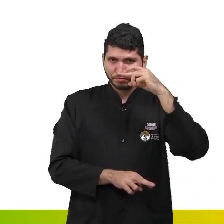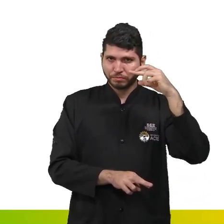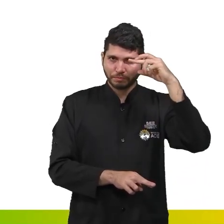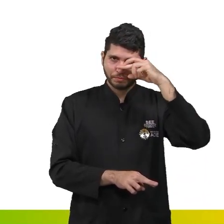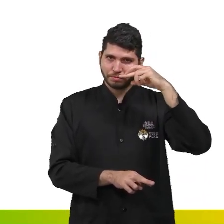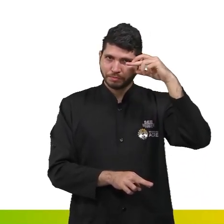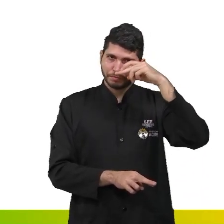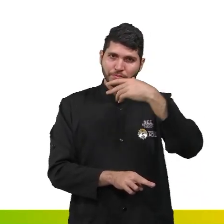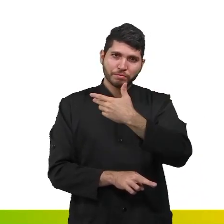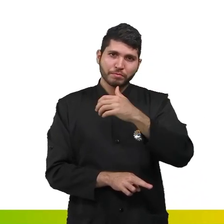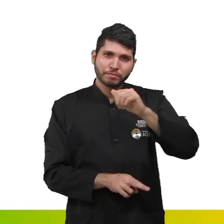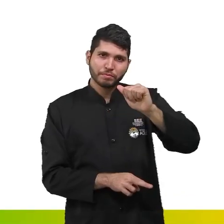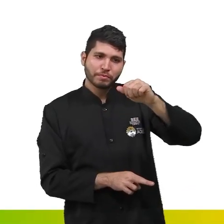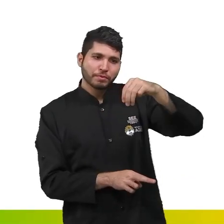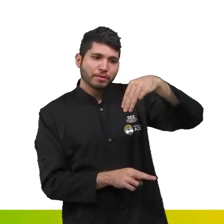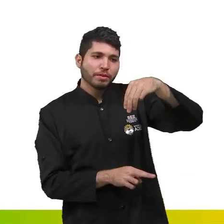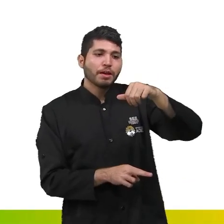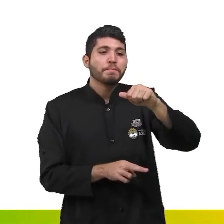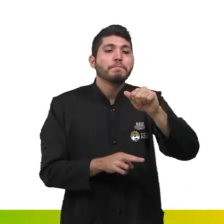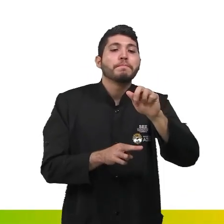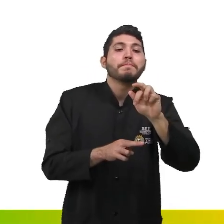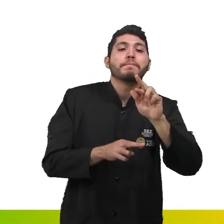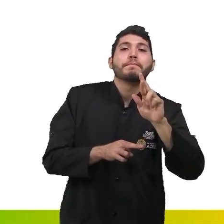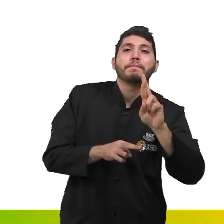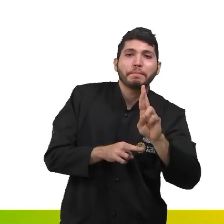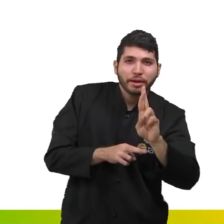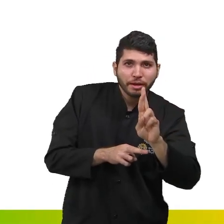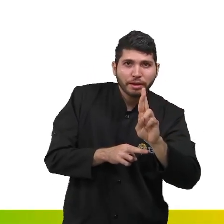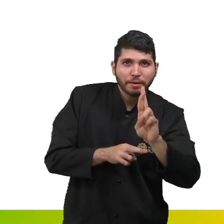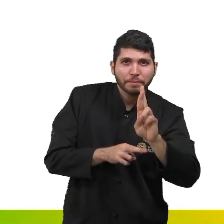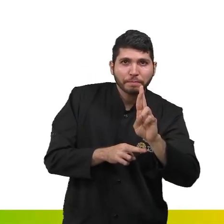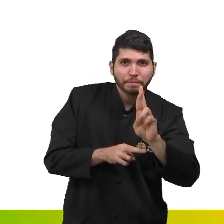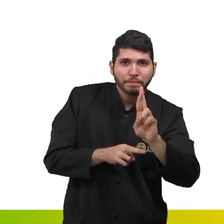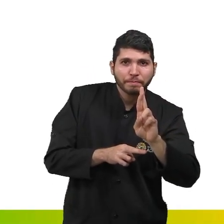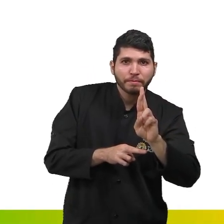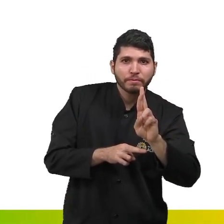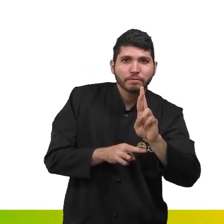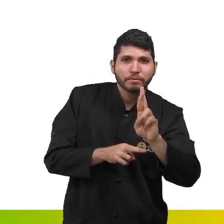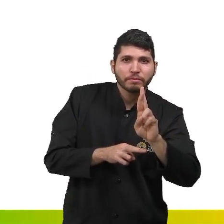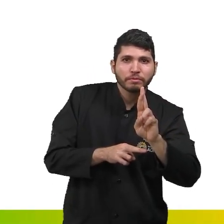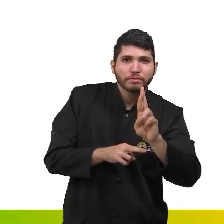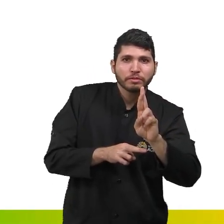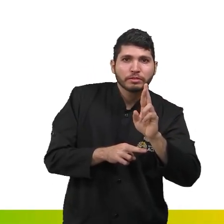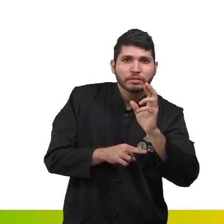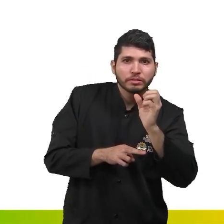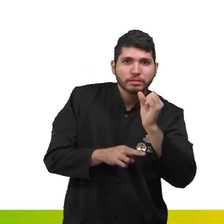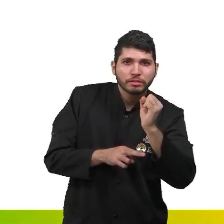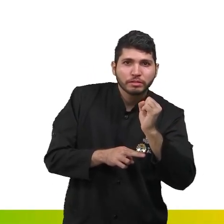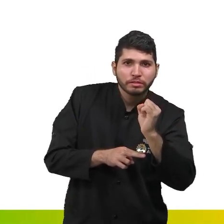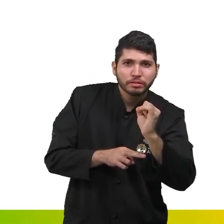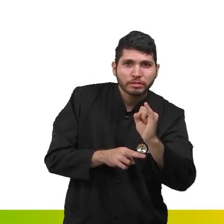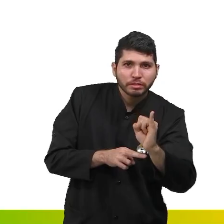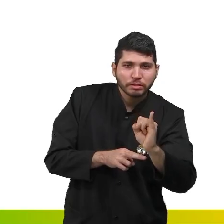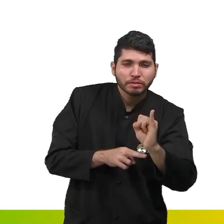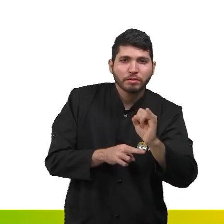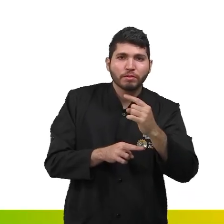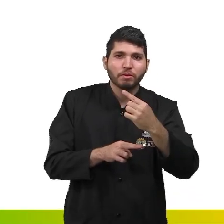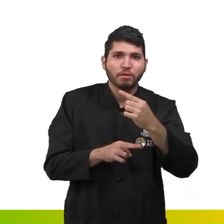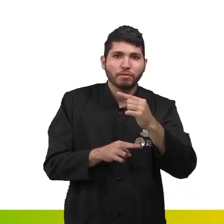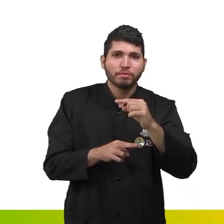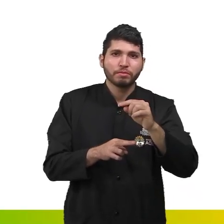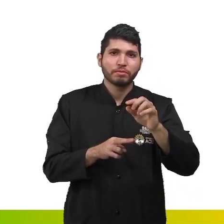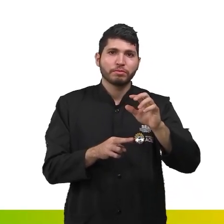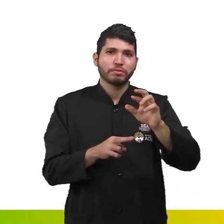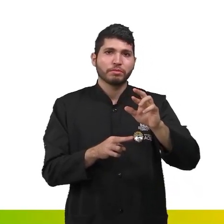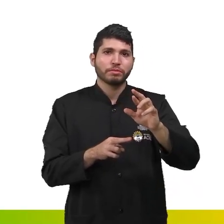Então, eu posso dizer que yo, se eu extrair o radical, aqui, ó, o radical é